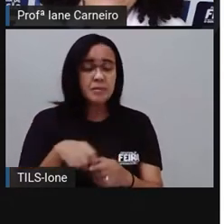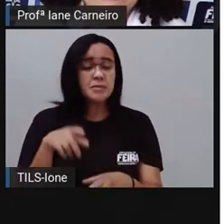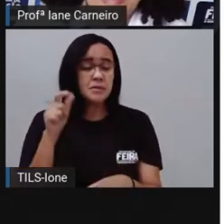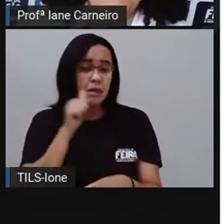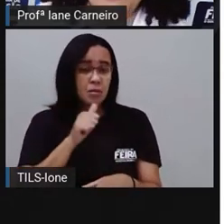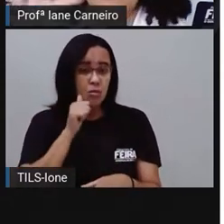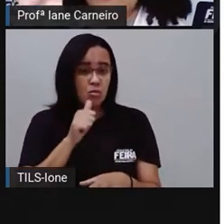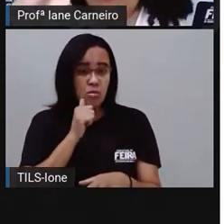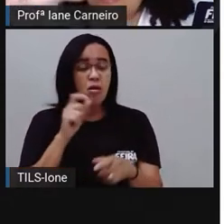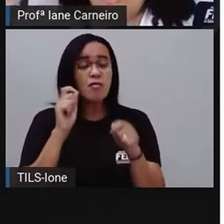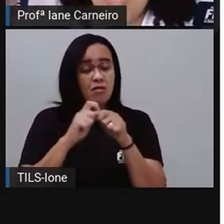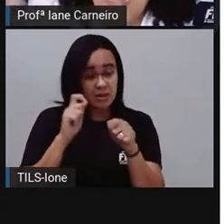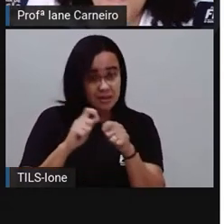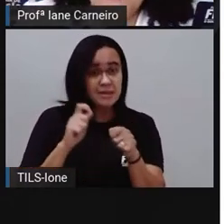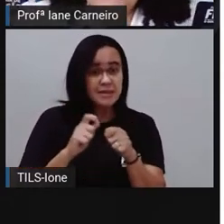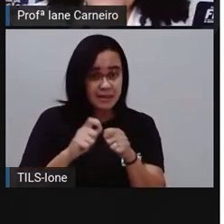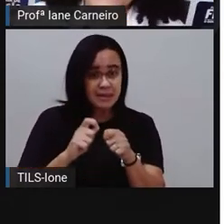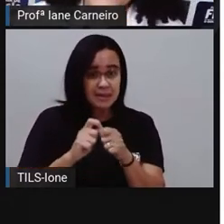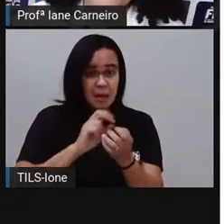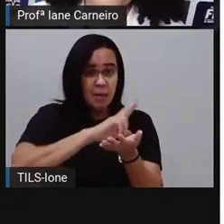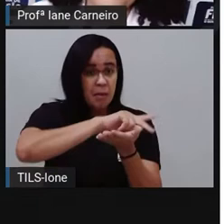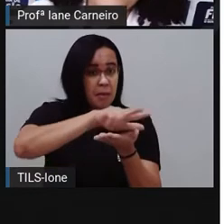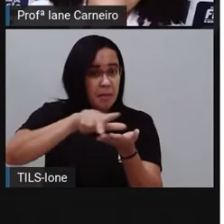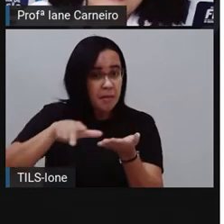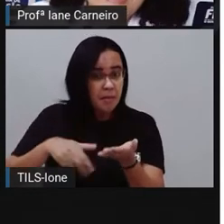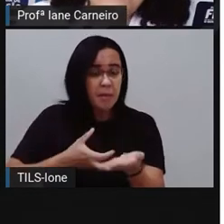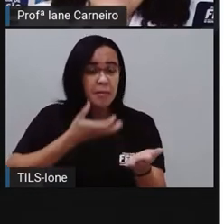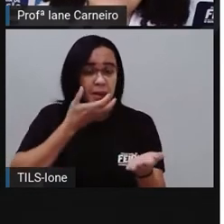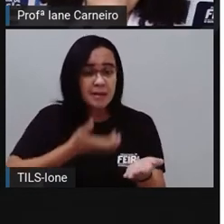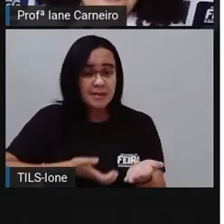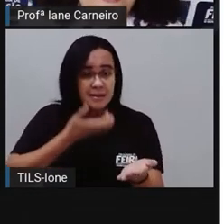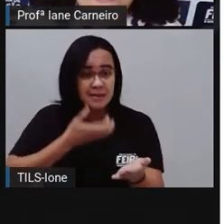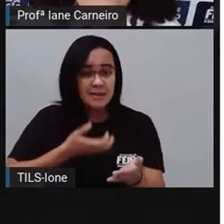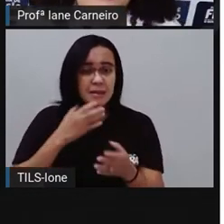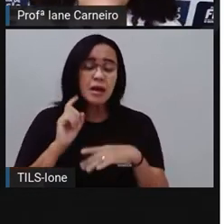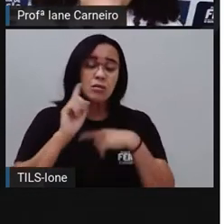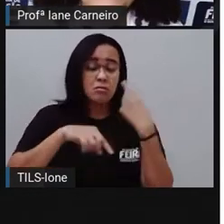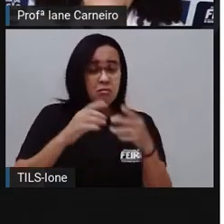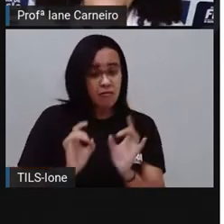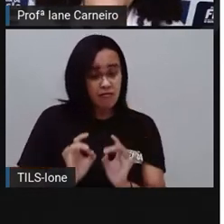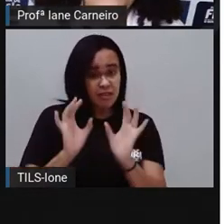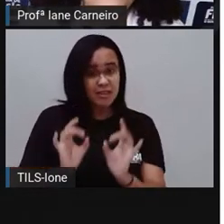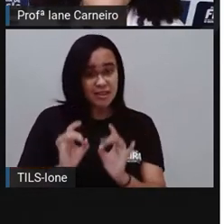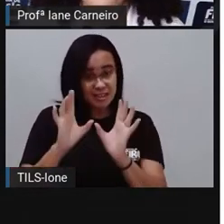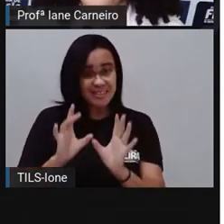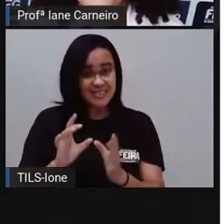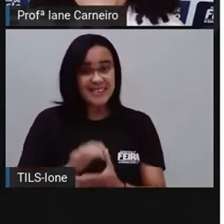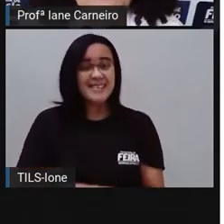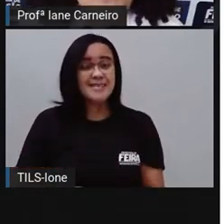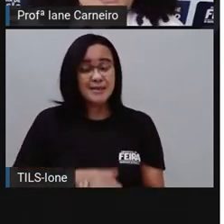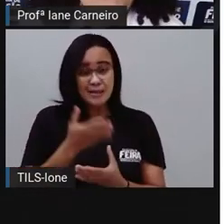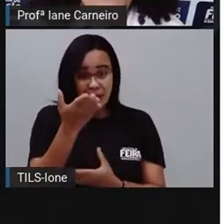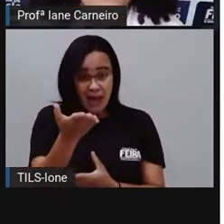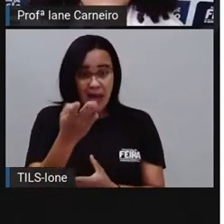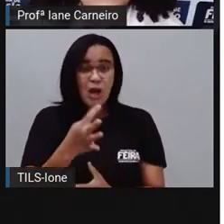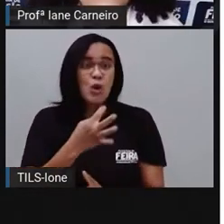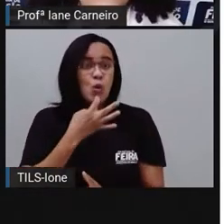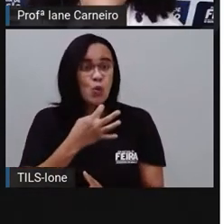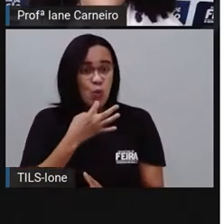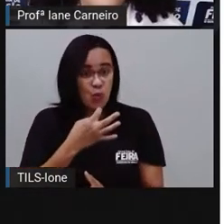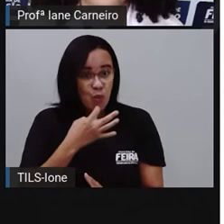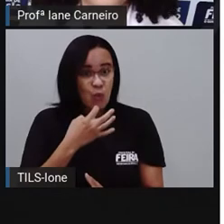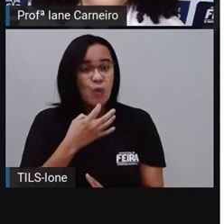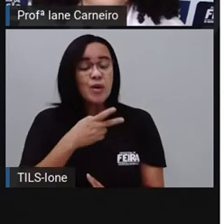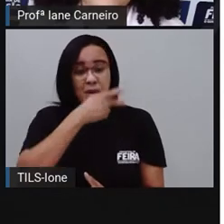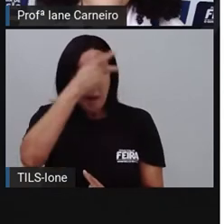o presépio, né, os elementos do presépio, e vendia lá no centro de abastecimento. Então, é uma figura muito, muito importante,